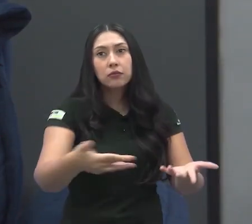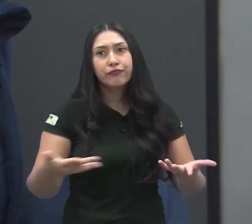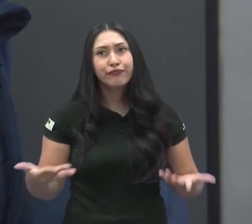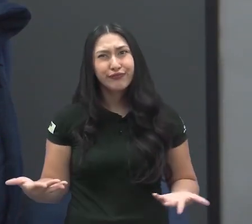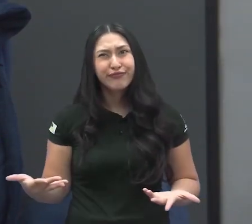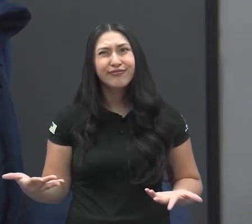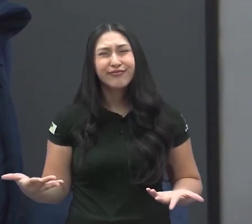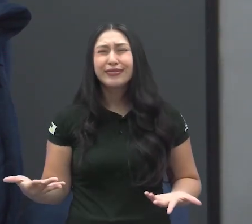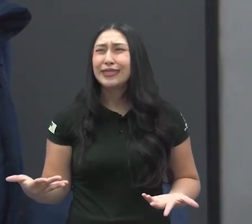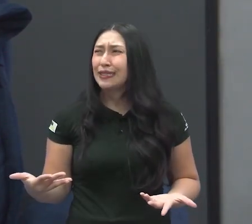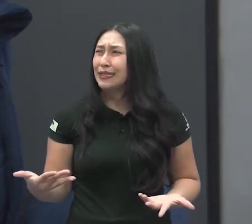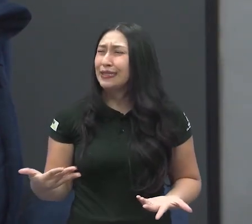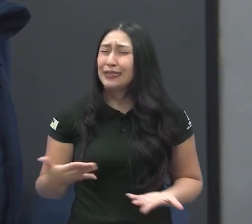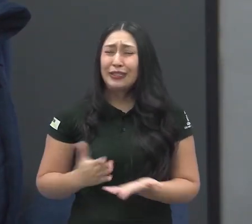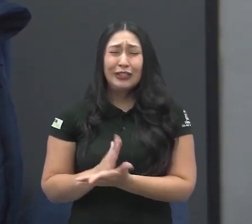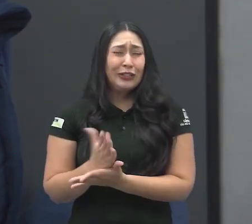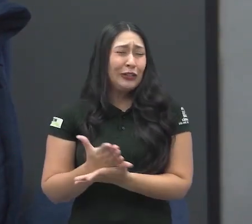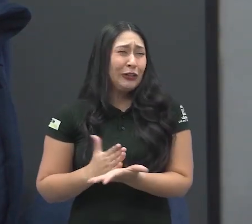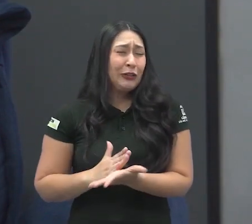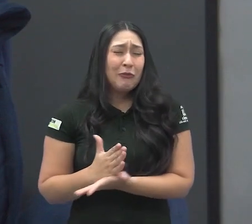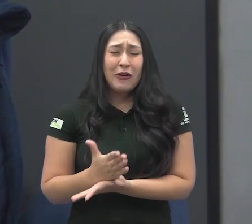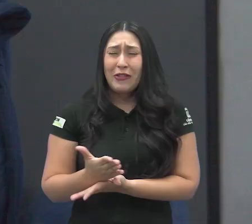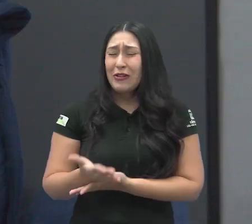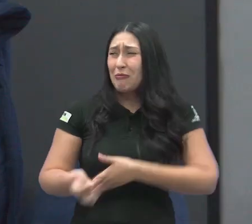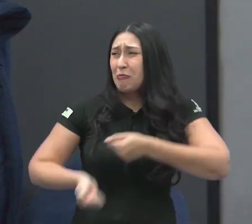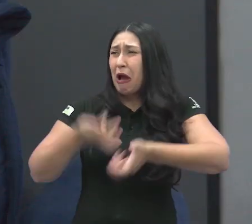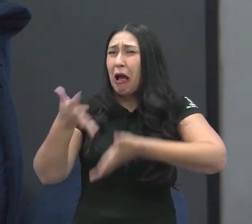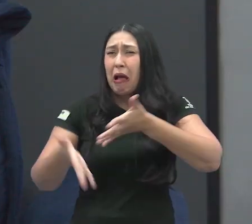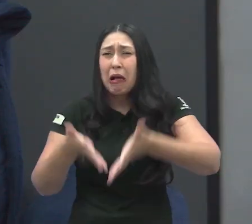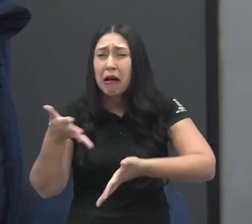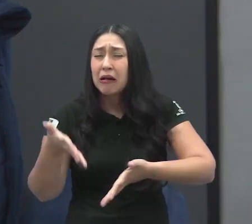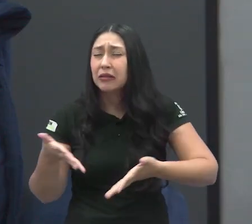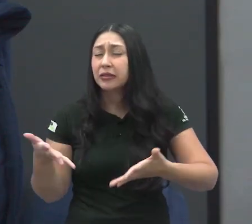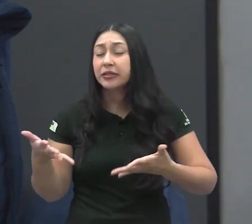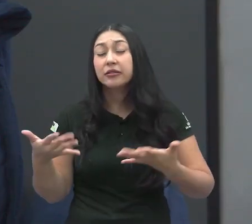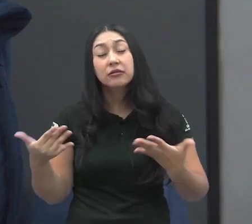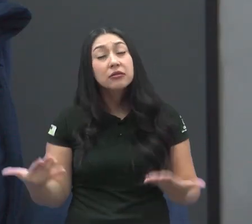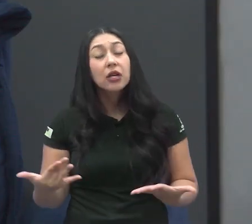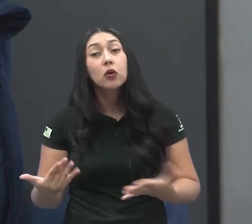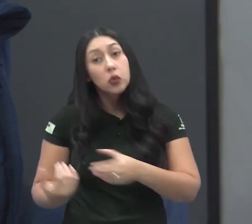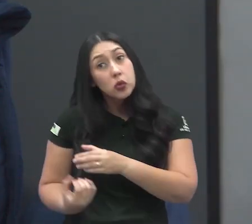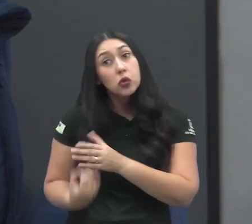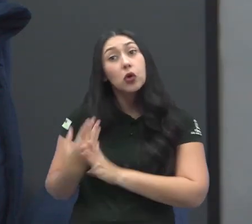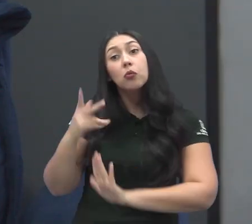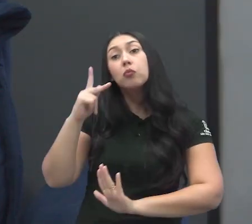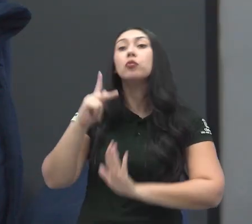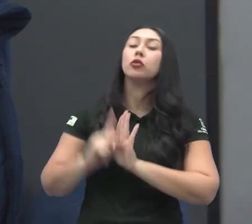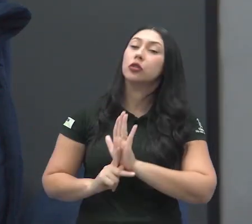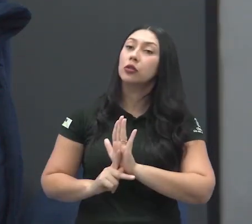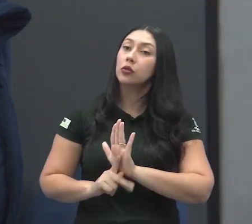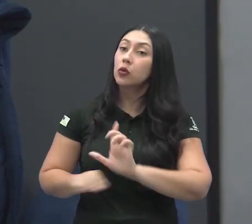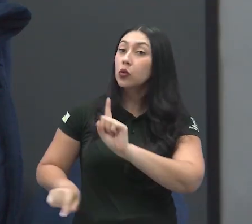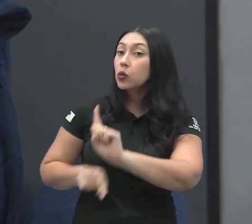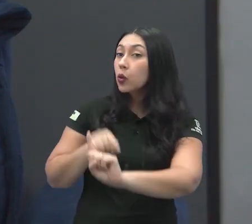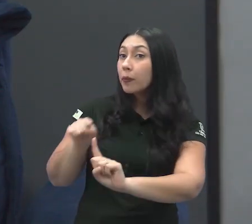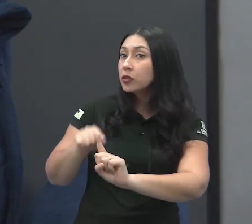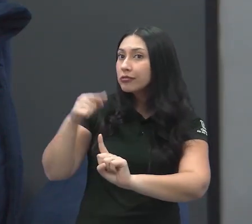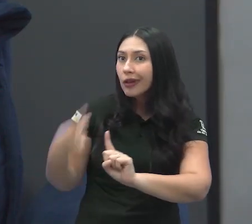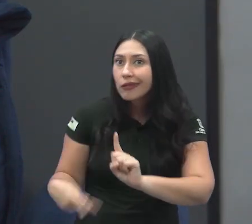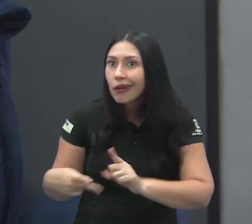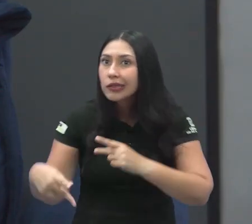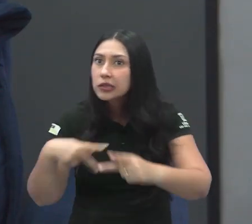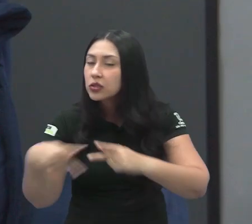que fica até ruim de falar aqui, né, que aconteceram lá. Então, a gente fez um projeto para que São José dos Campos